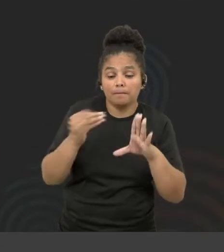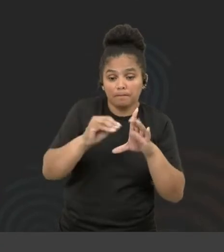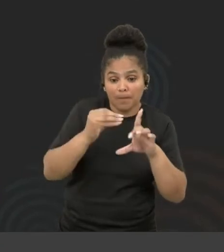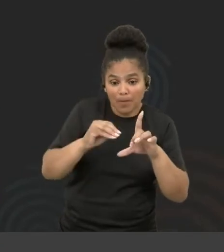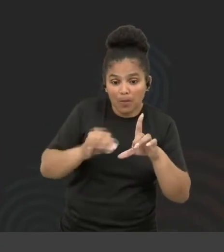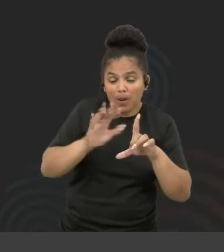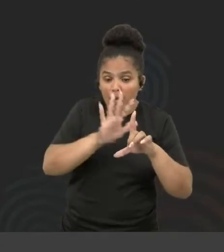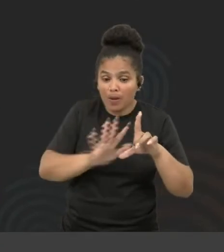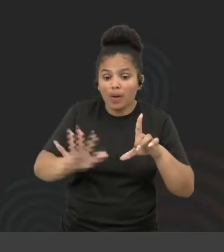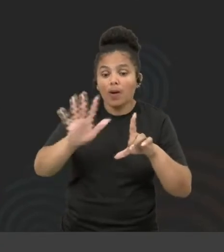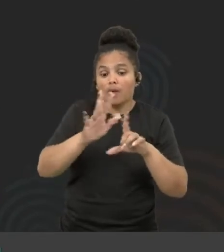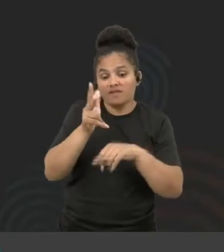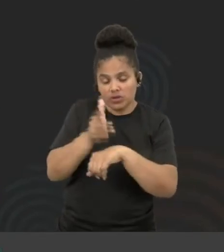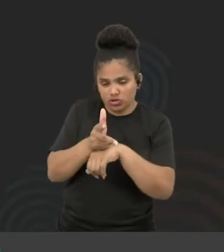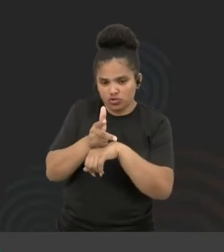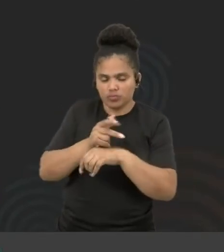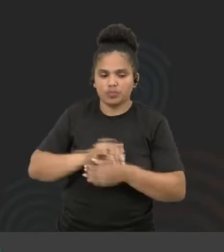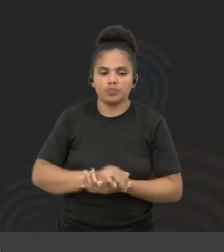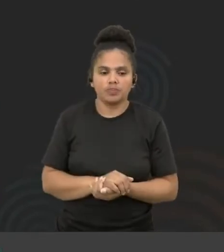próprio vídeo.